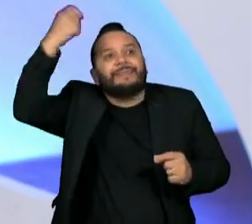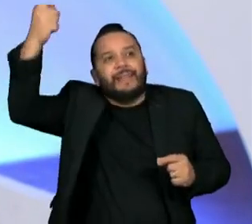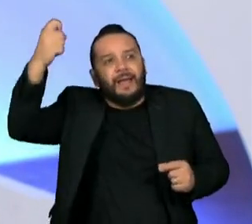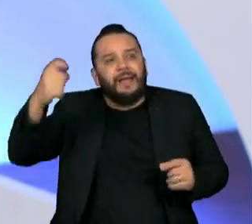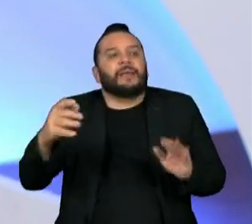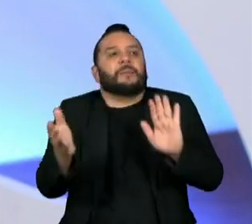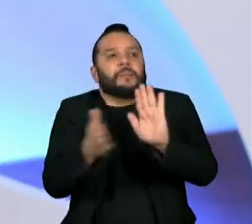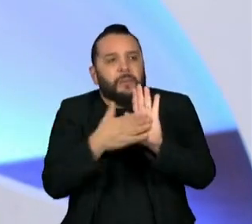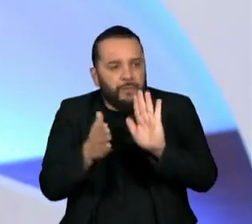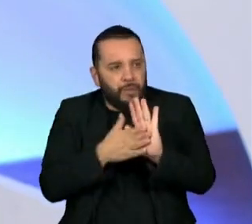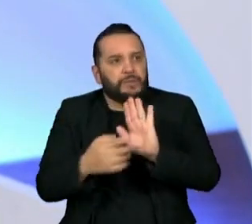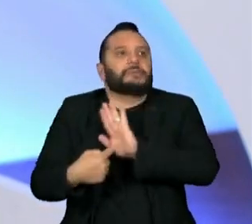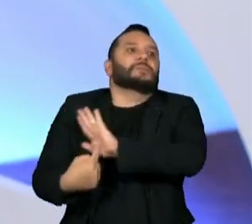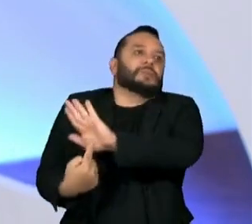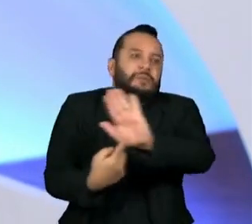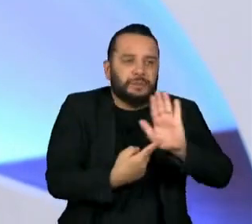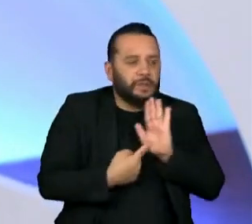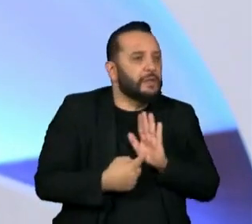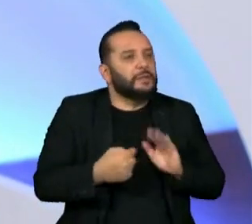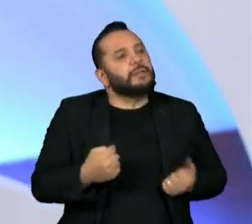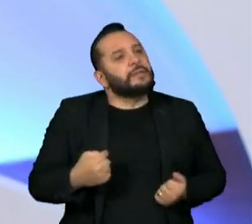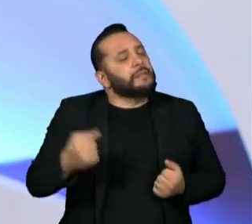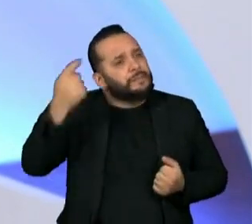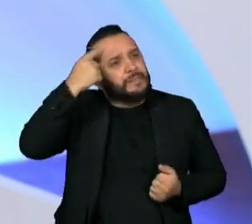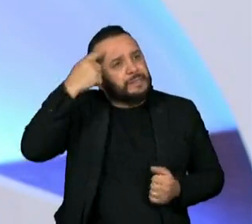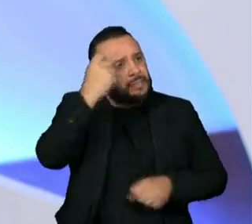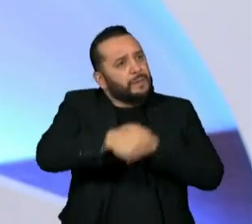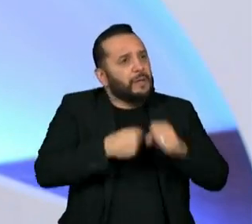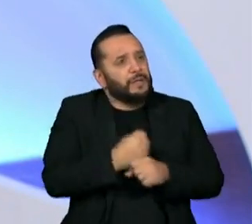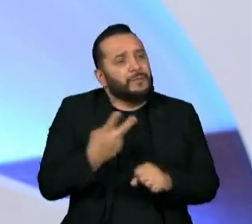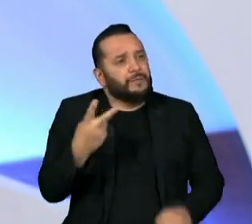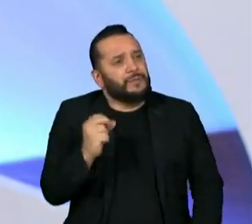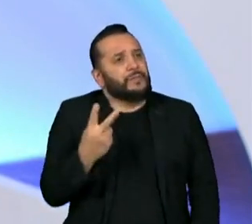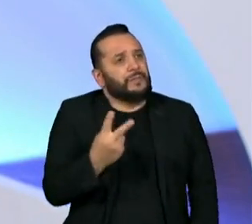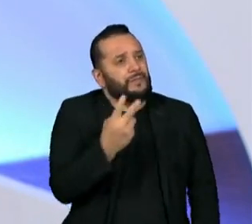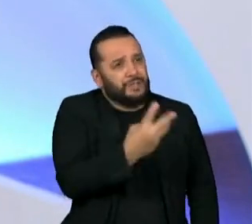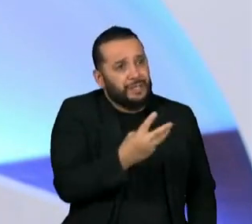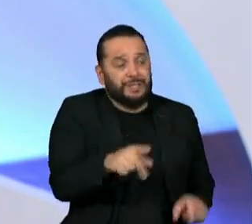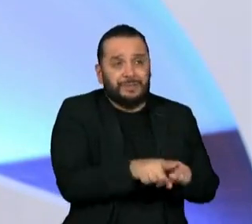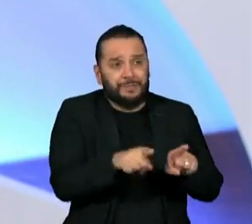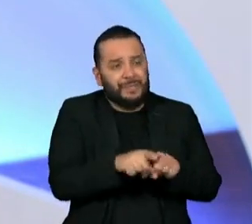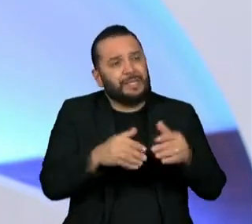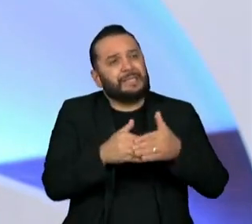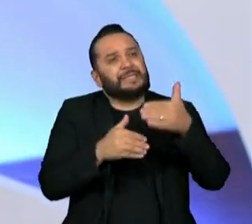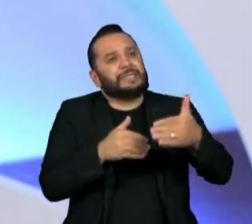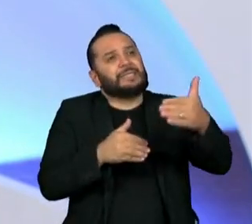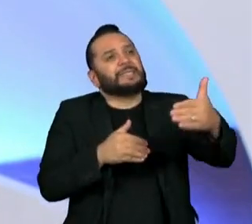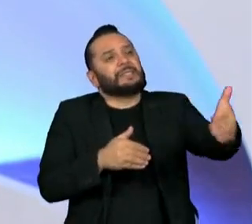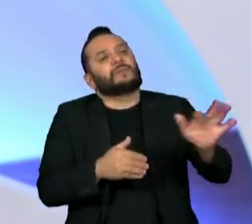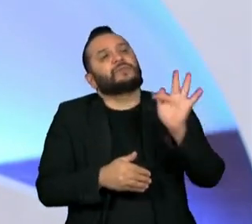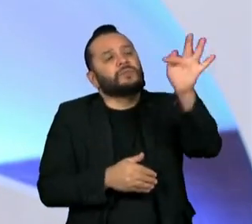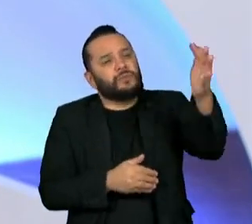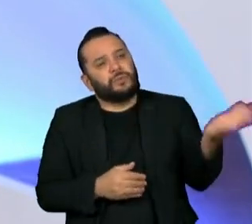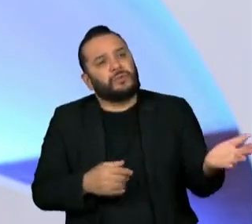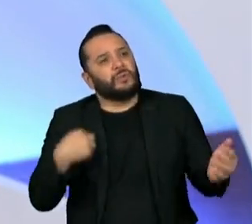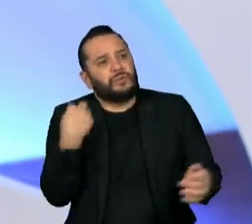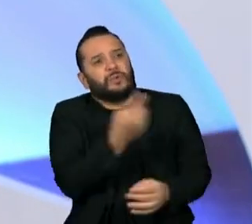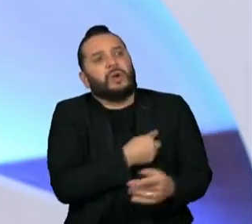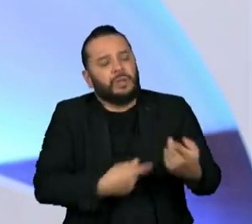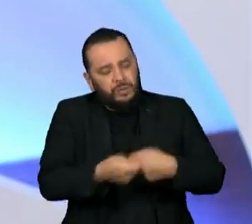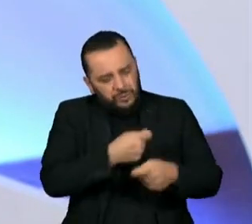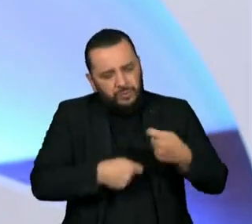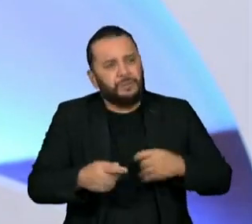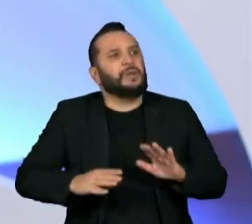boa colocando ideias na mesa olhando já não só para dormir 23 mas também Horizonte mais tempo que nós precisamos retomar o crescimento